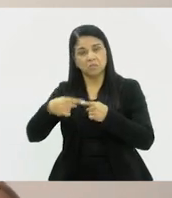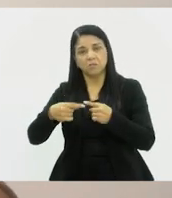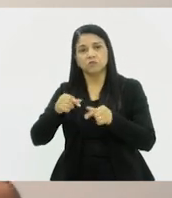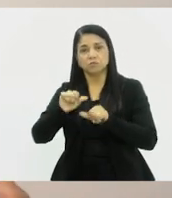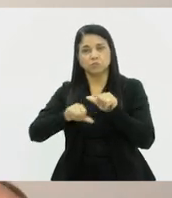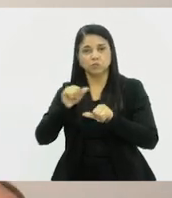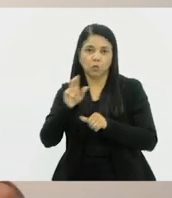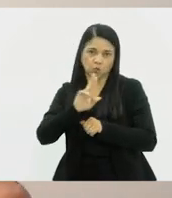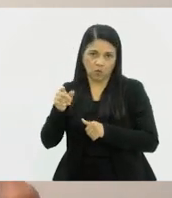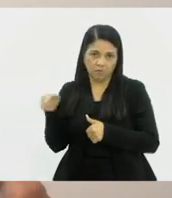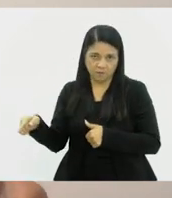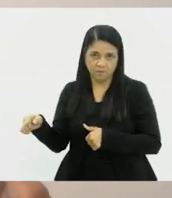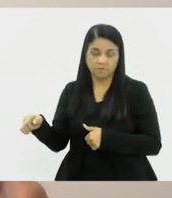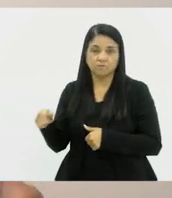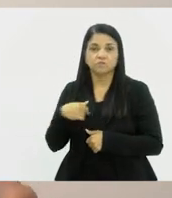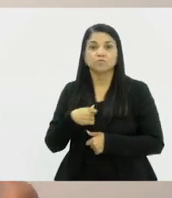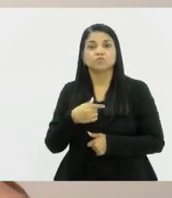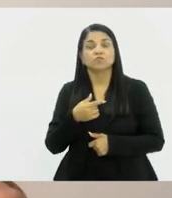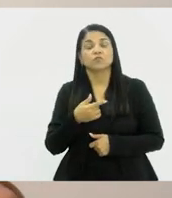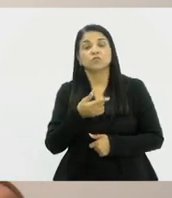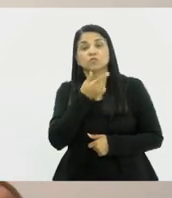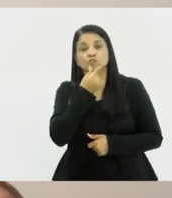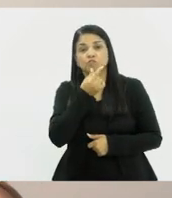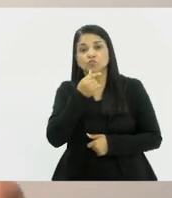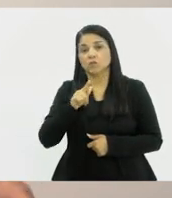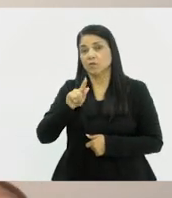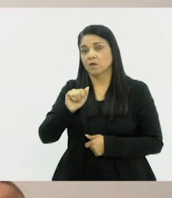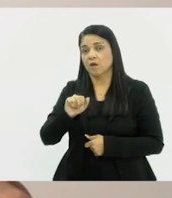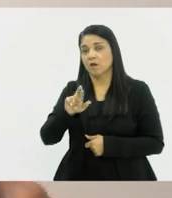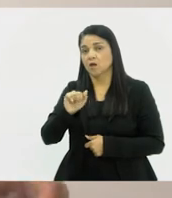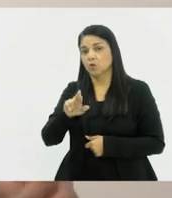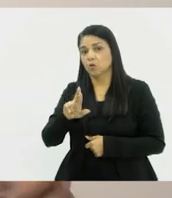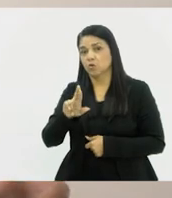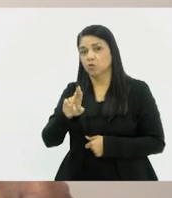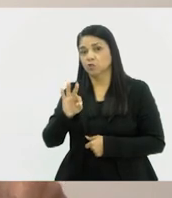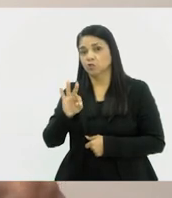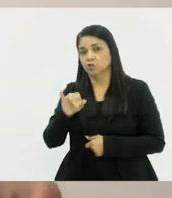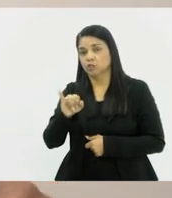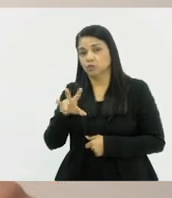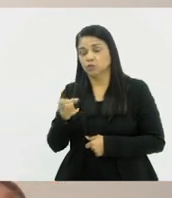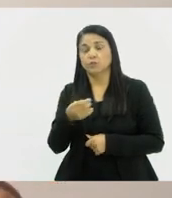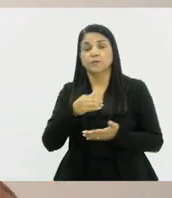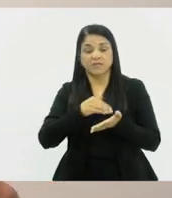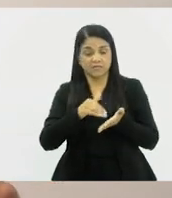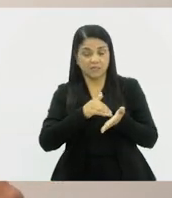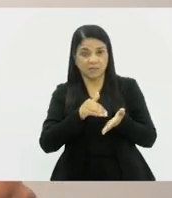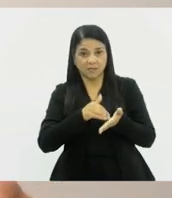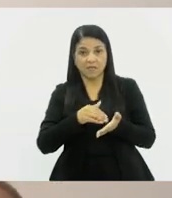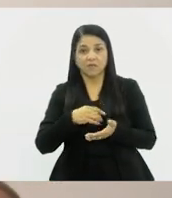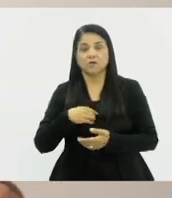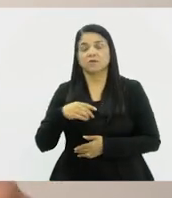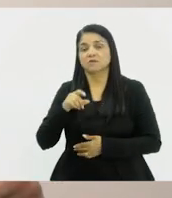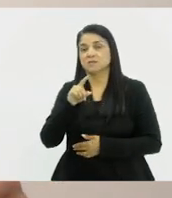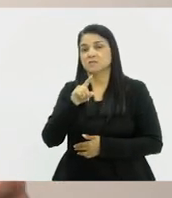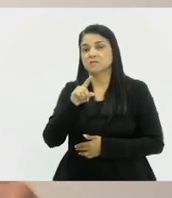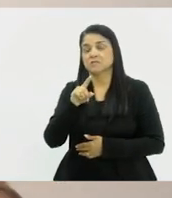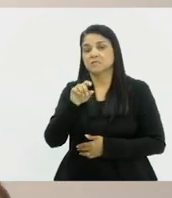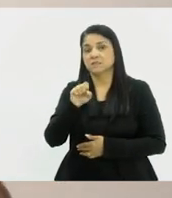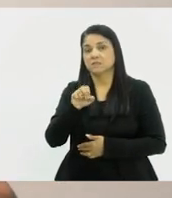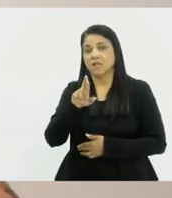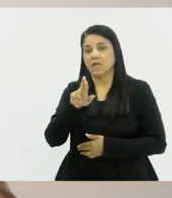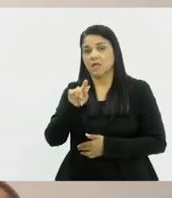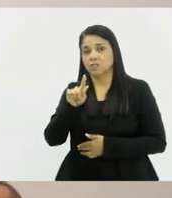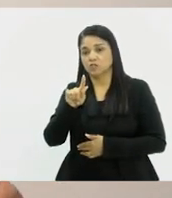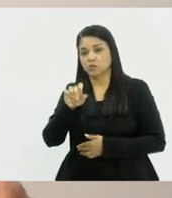foi preso o senhor garotinho tava lá e o secretário de Justiça na época era o Sérgio sweater ele tava vendo Os